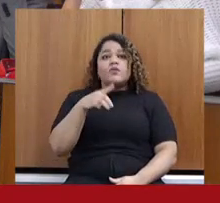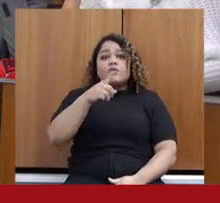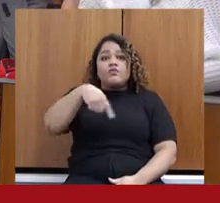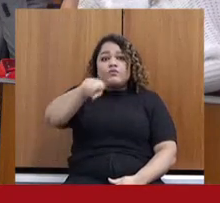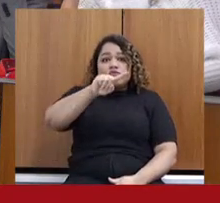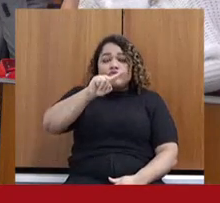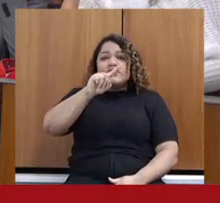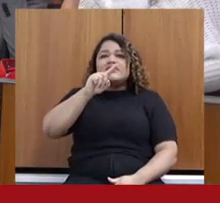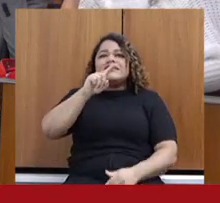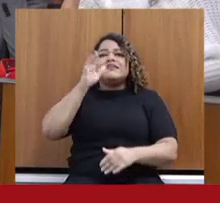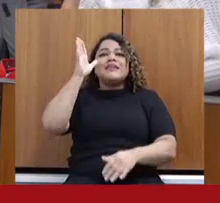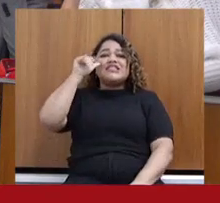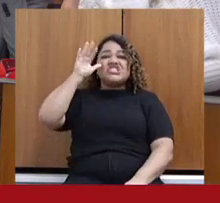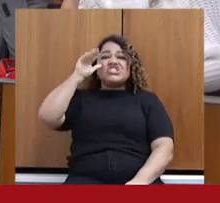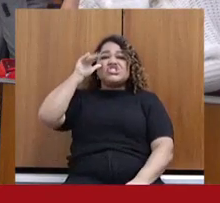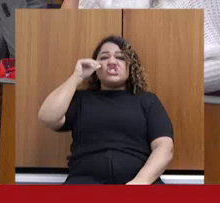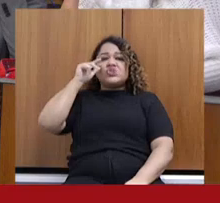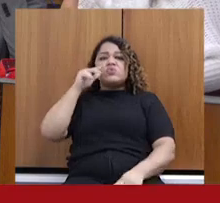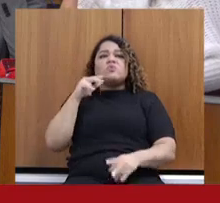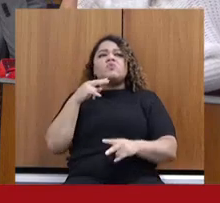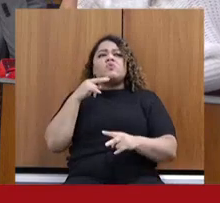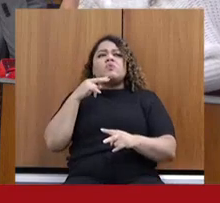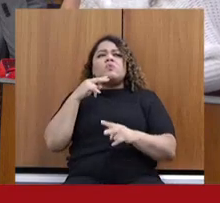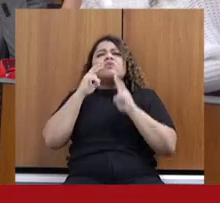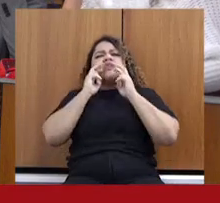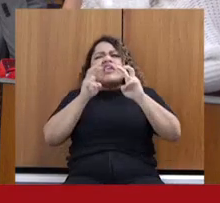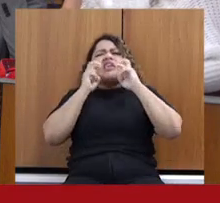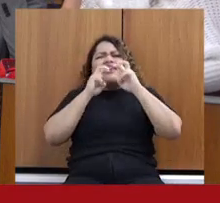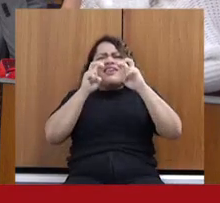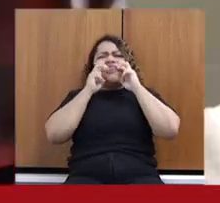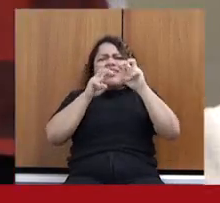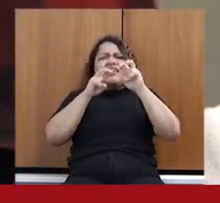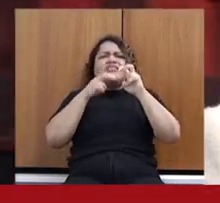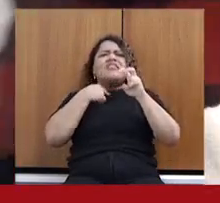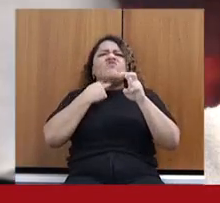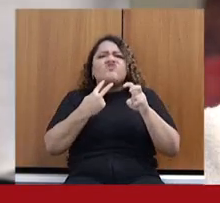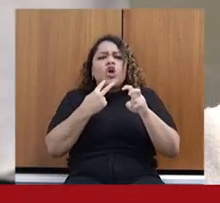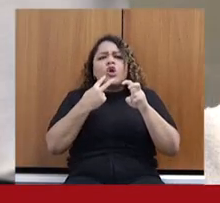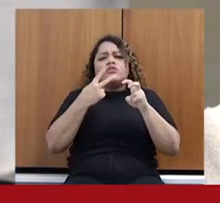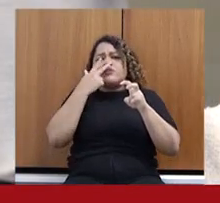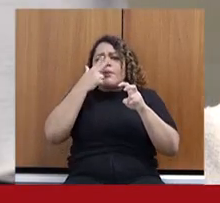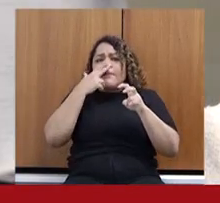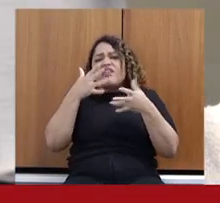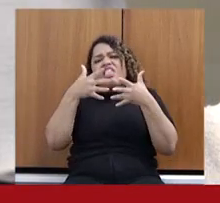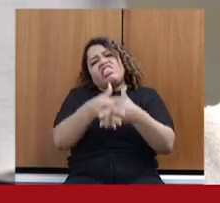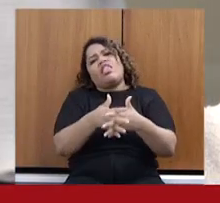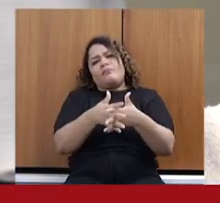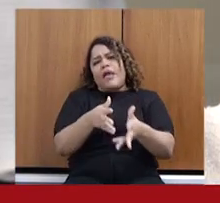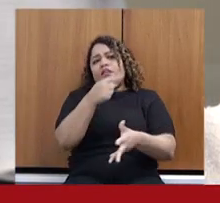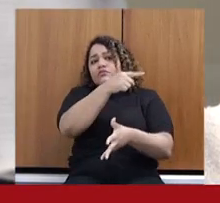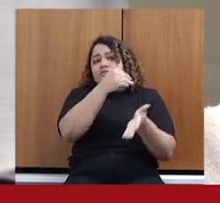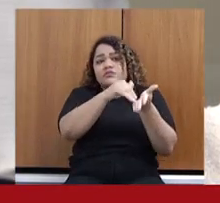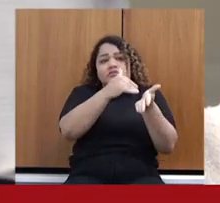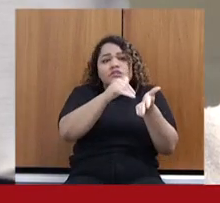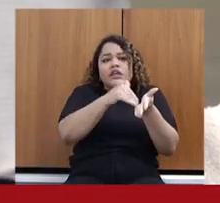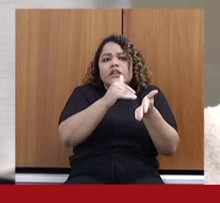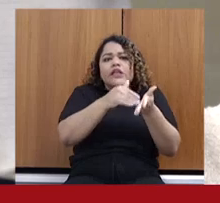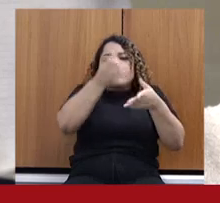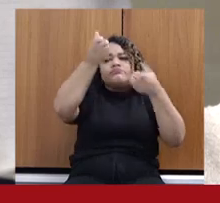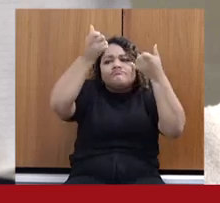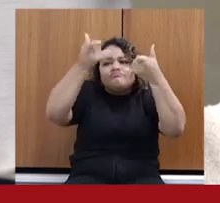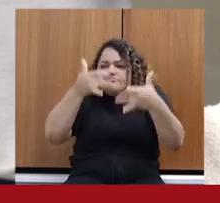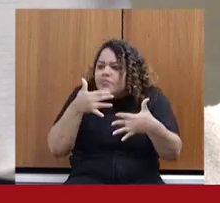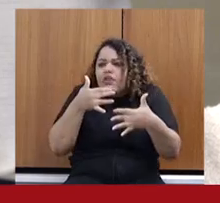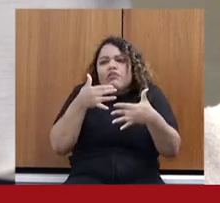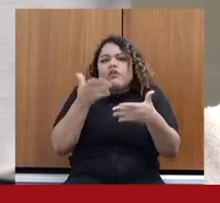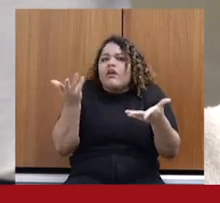estão interrompendo, vocês não estão deixando que o secretário explane a sua ideia, e se continuar assim, não vai ser possível